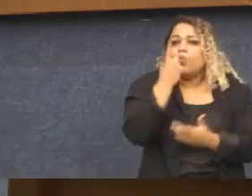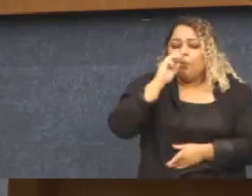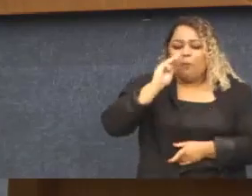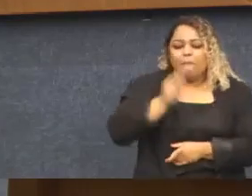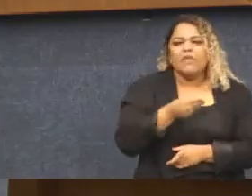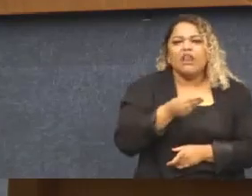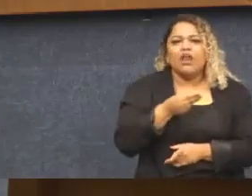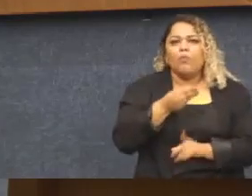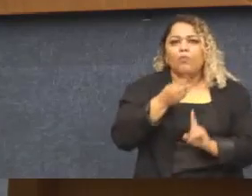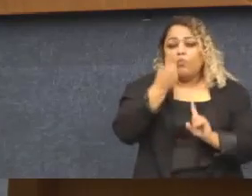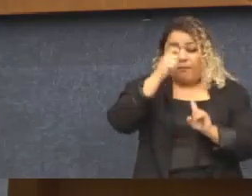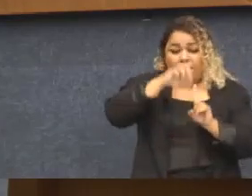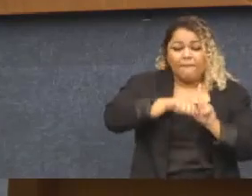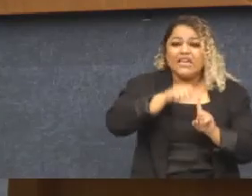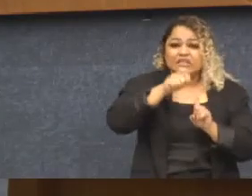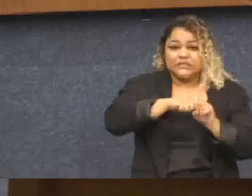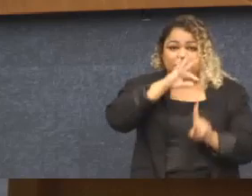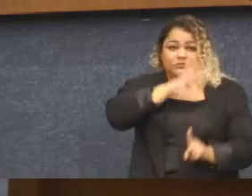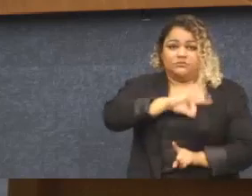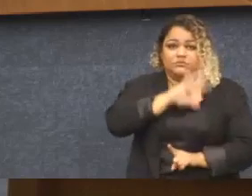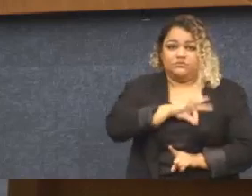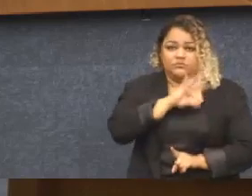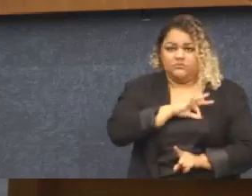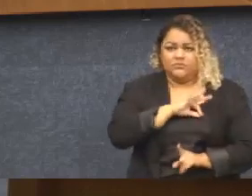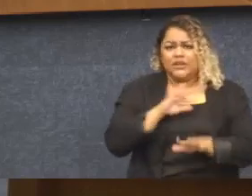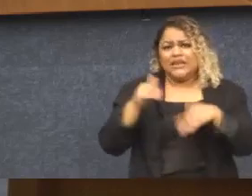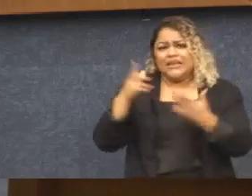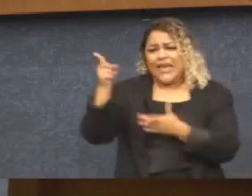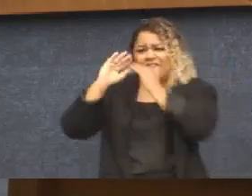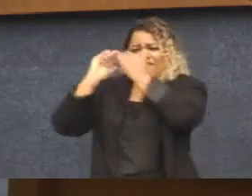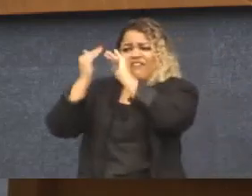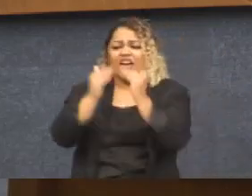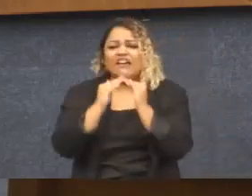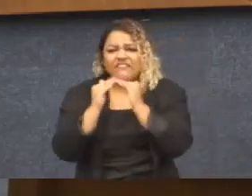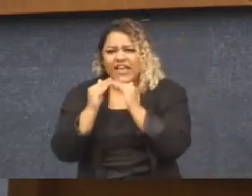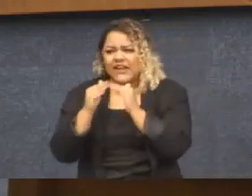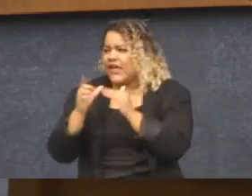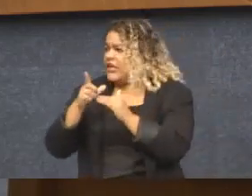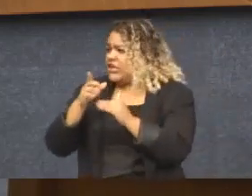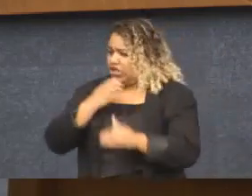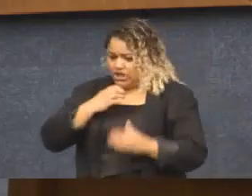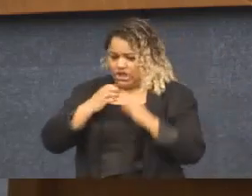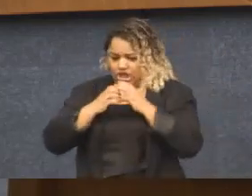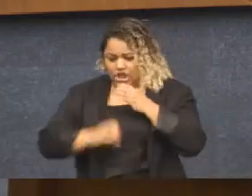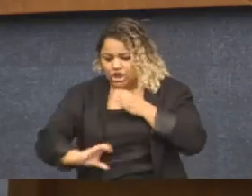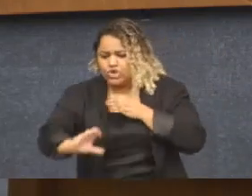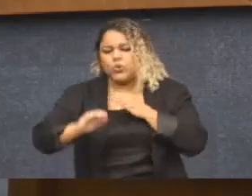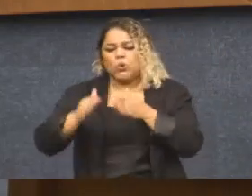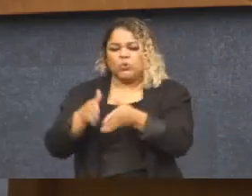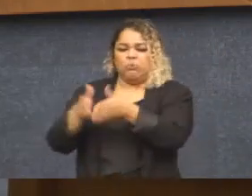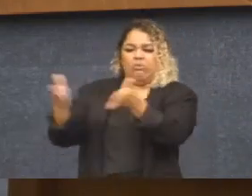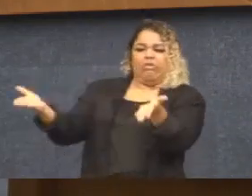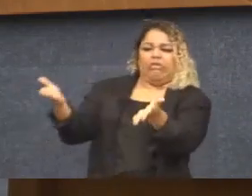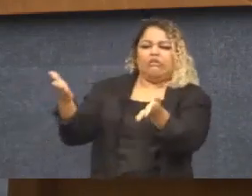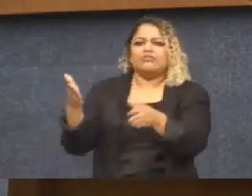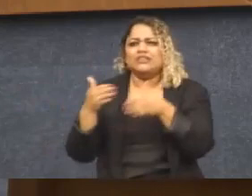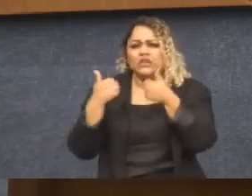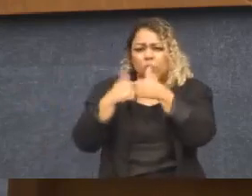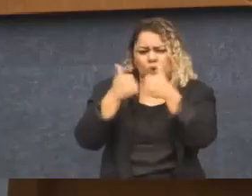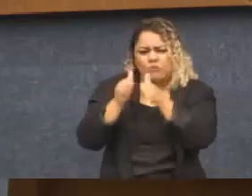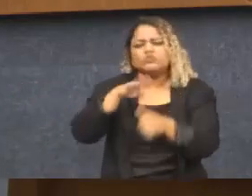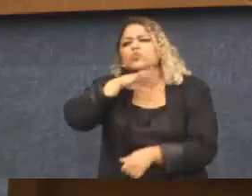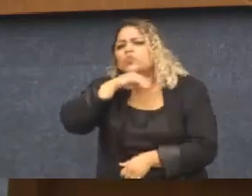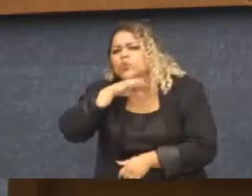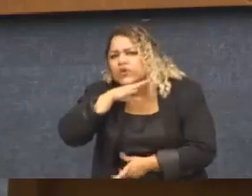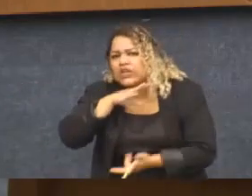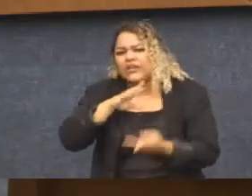Então, depois não vem reclamar que o esgoto está céu aberto na favela, não. E depois não vem reclamar que o transporte está ruim, não.